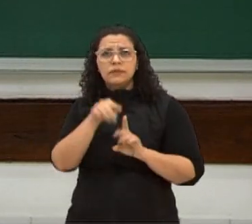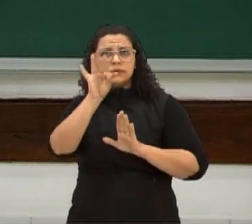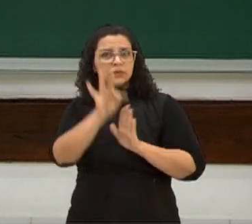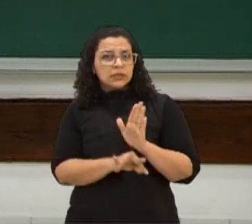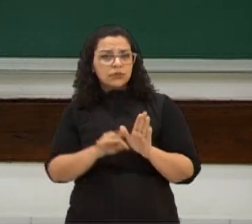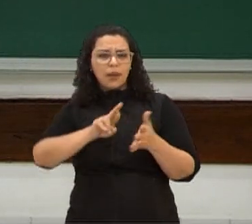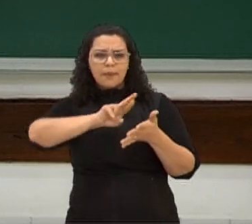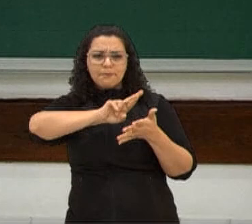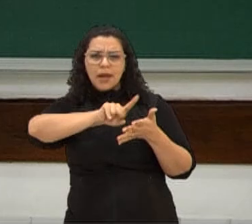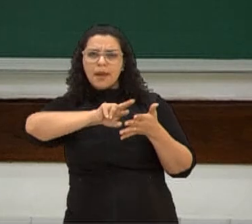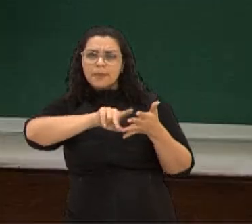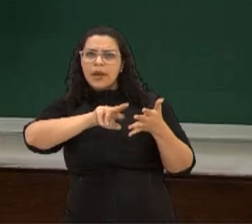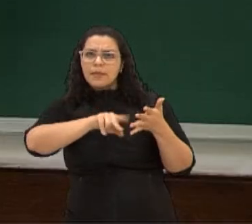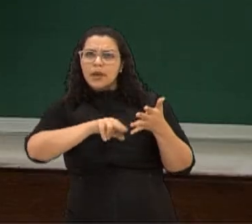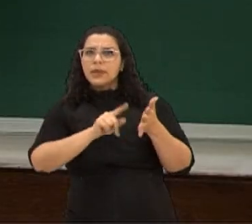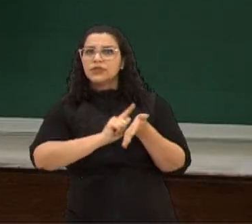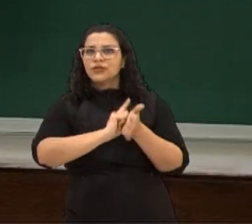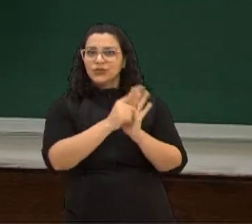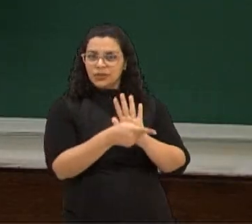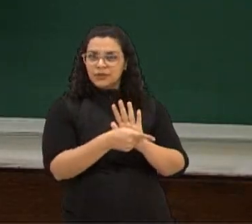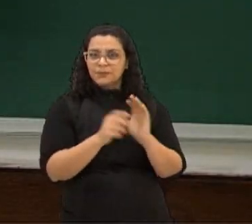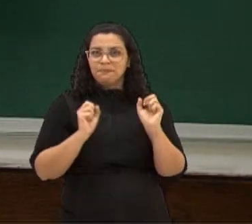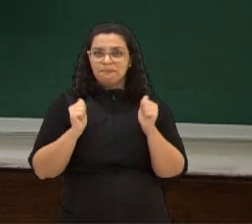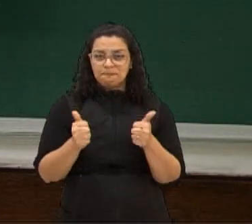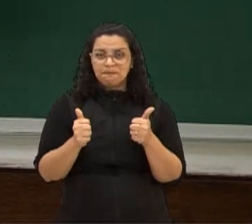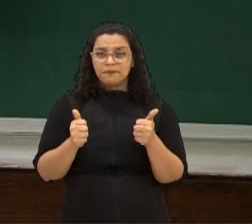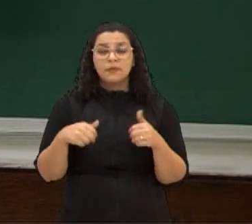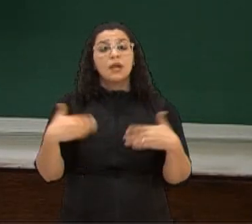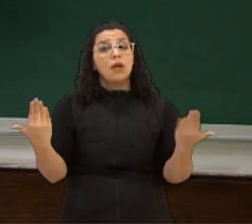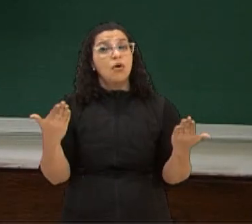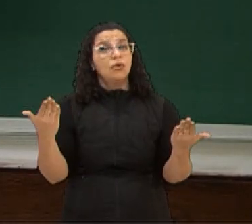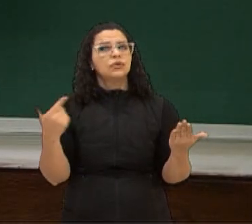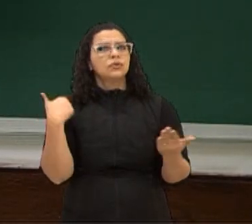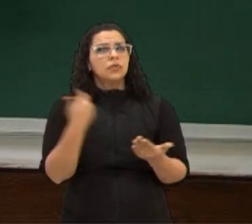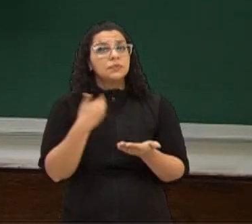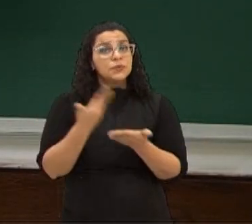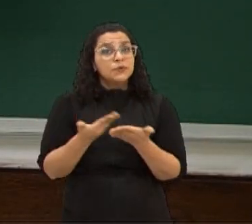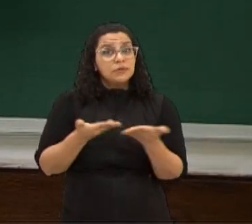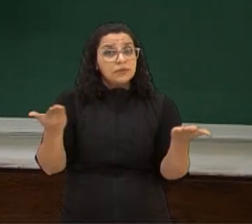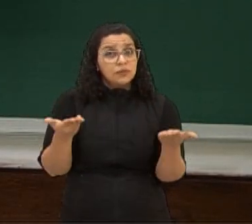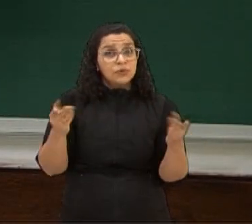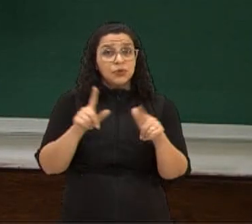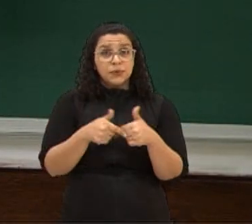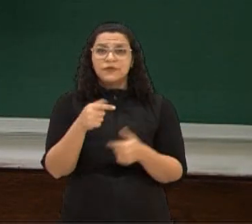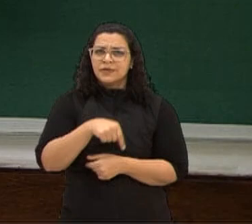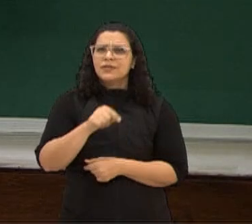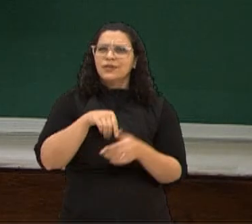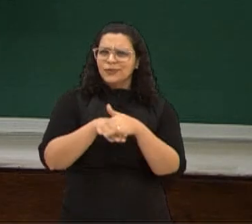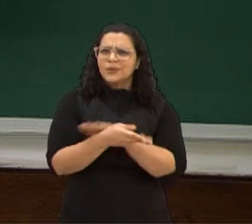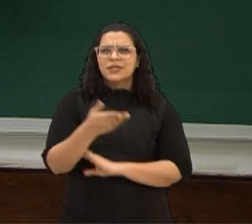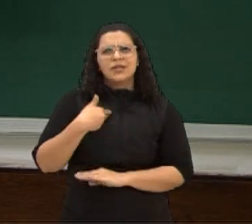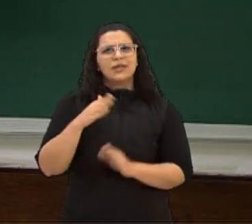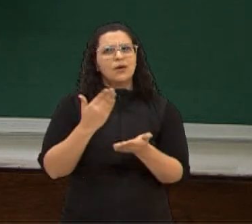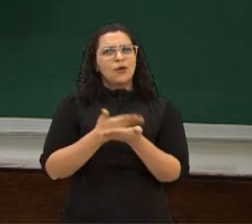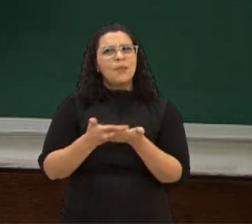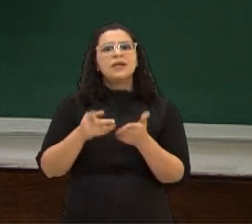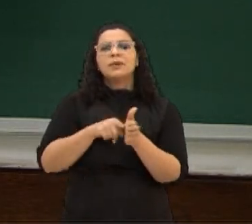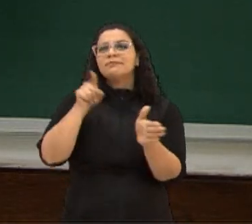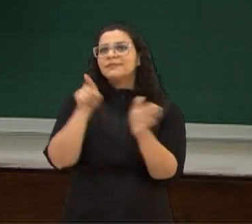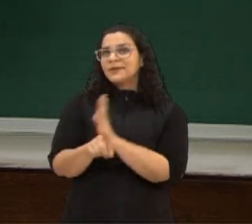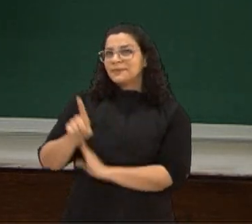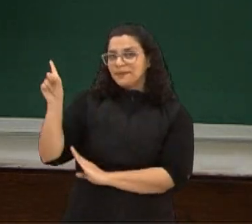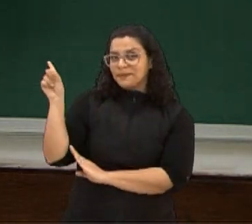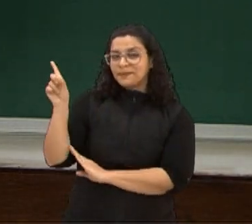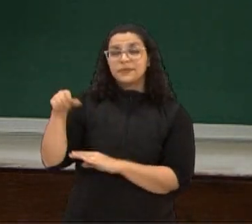textos de diferentes gêneros, ok? Isso nós vamos fazer na nossa aula de hoje e, como vocês estão acostumados, nós vamos começar com um